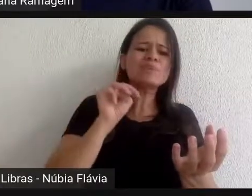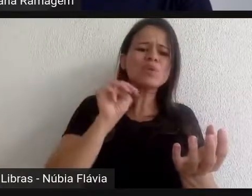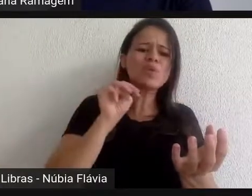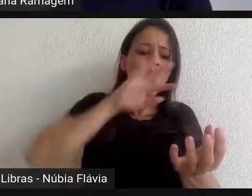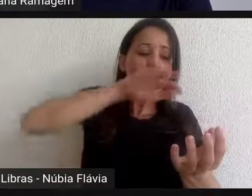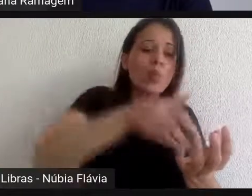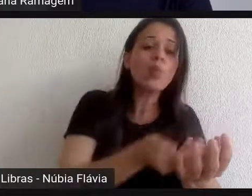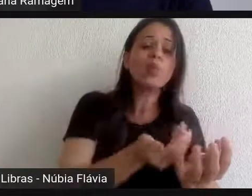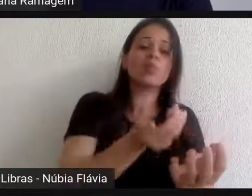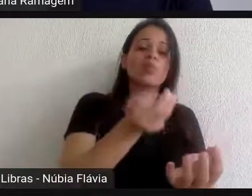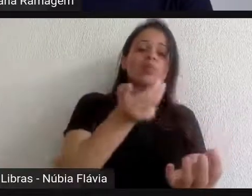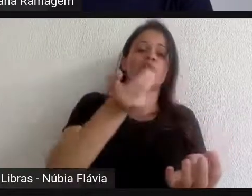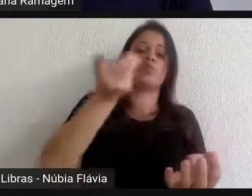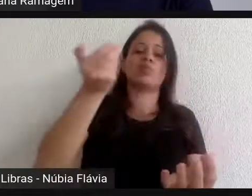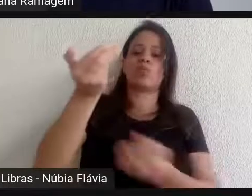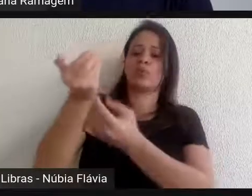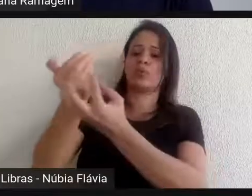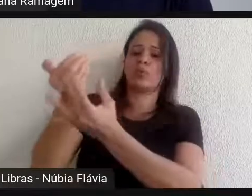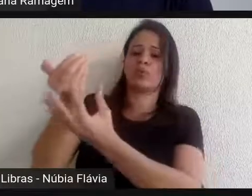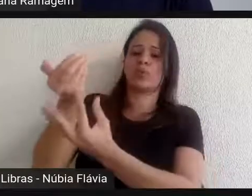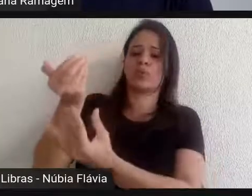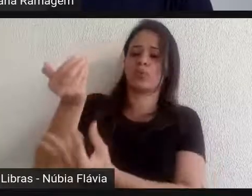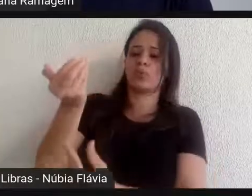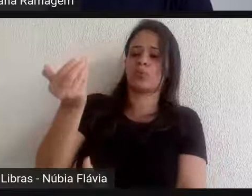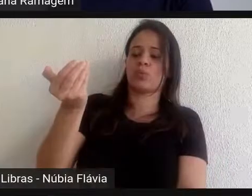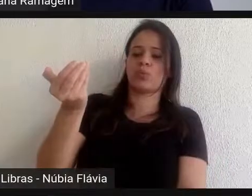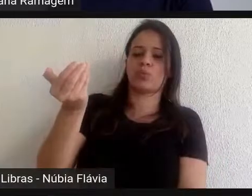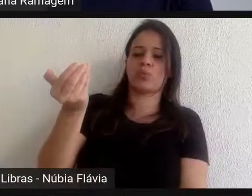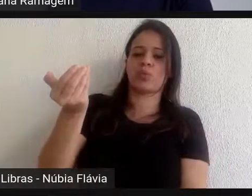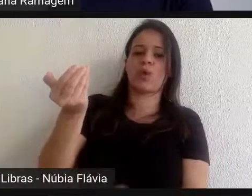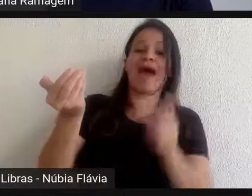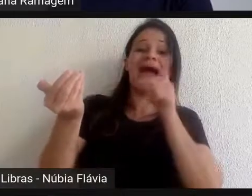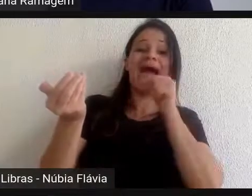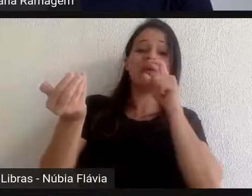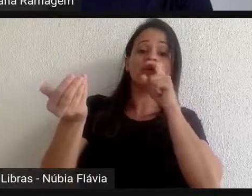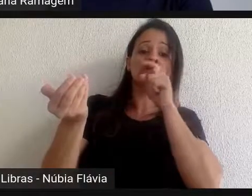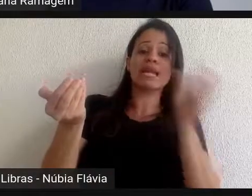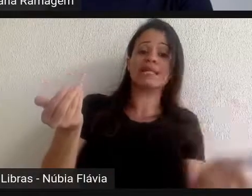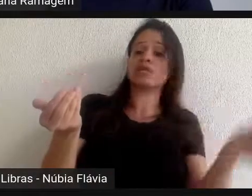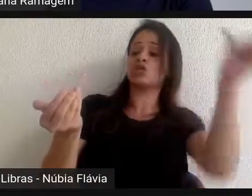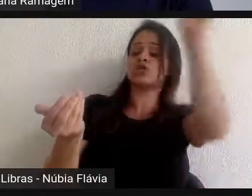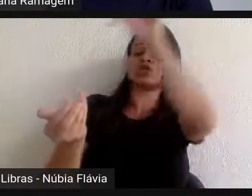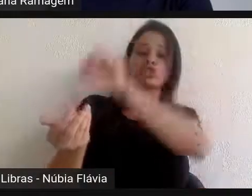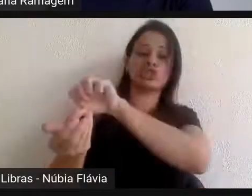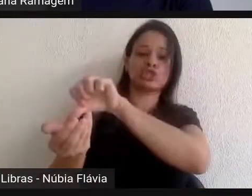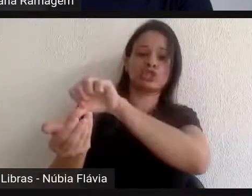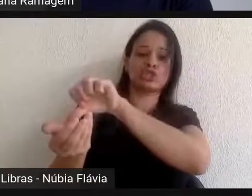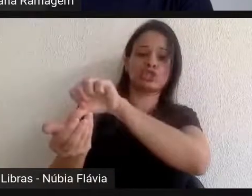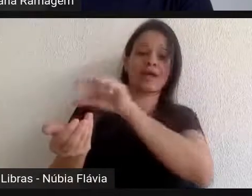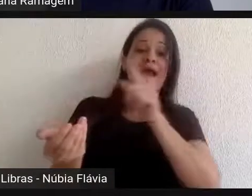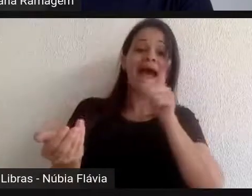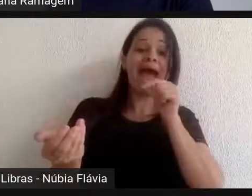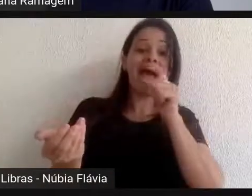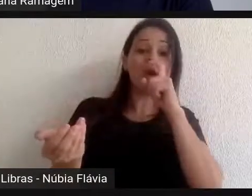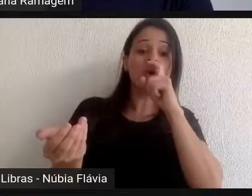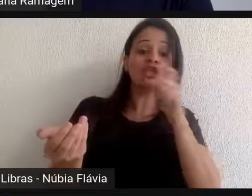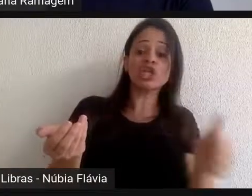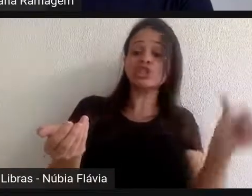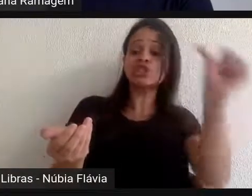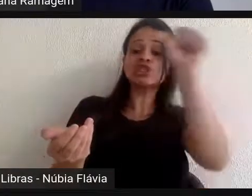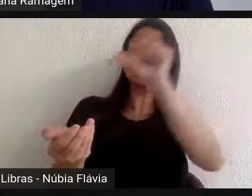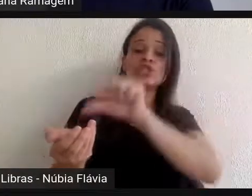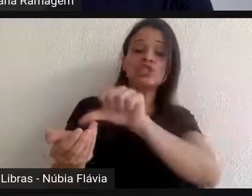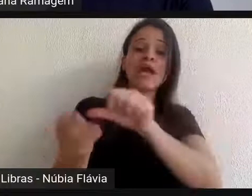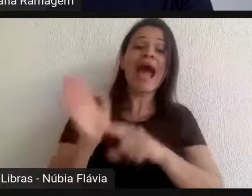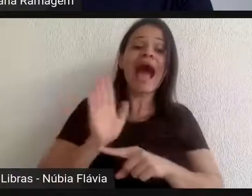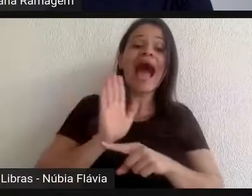minutinhos, escorre e joga água gelada por cima, tá? Esse processo de jogar a água gelada por cima